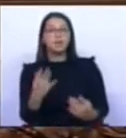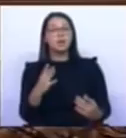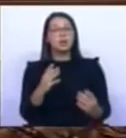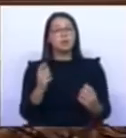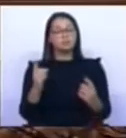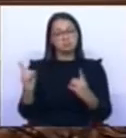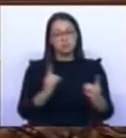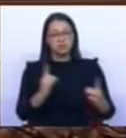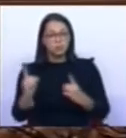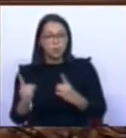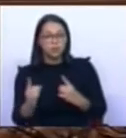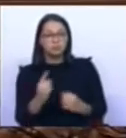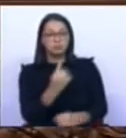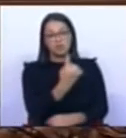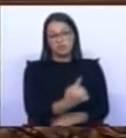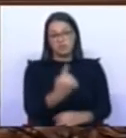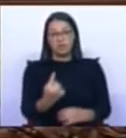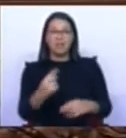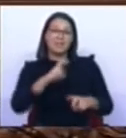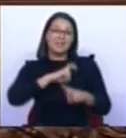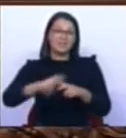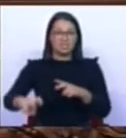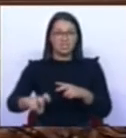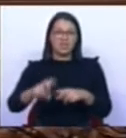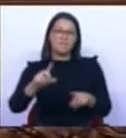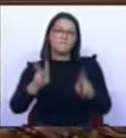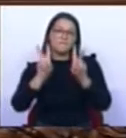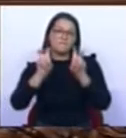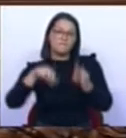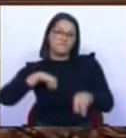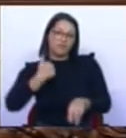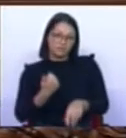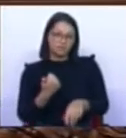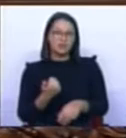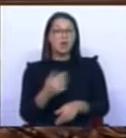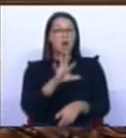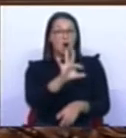fósseis por transporte individual movido a energias ditas verdes, quando a grande